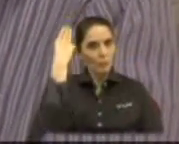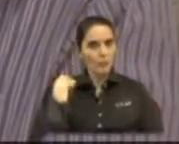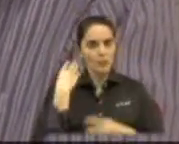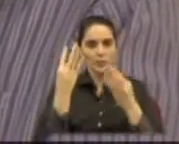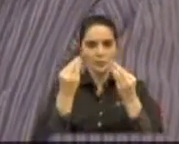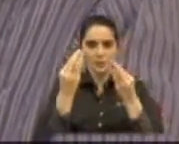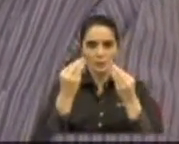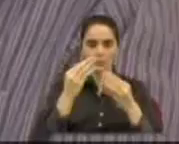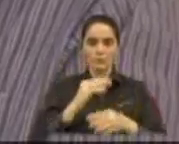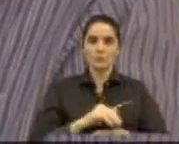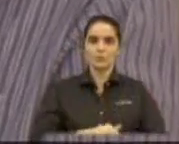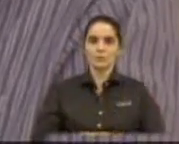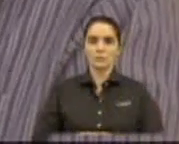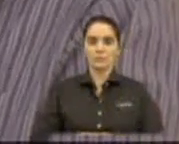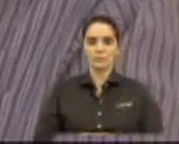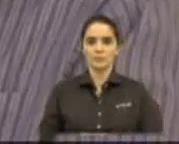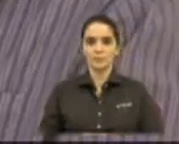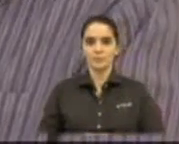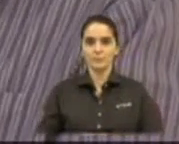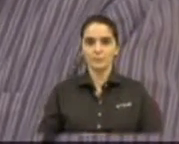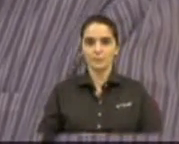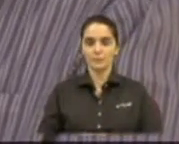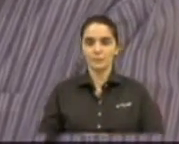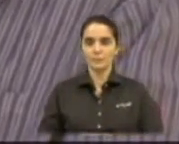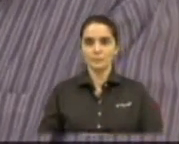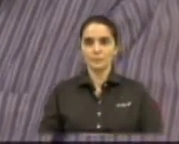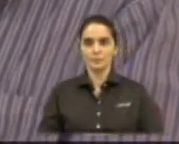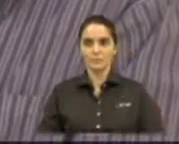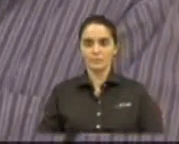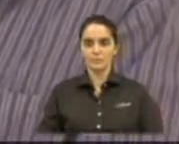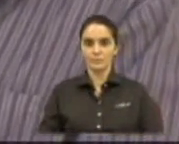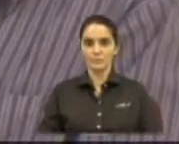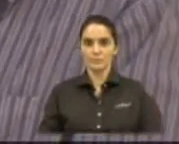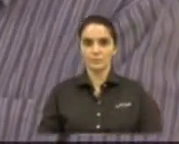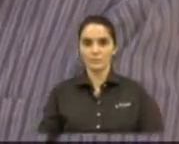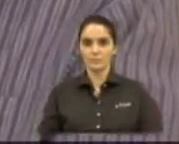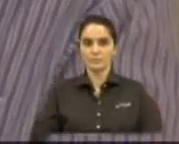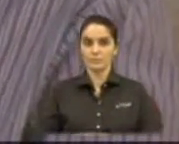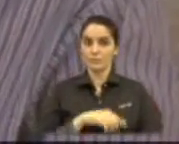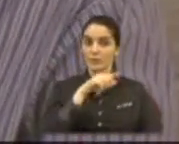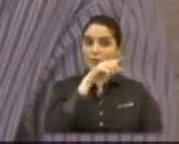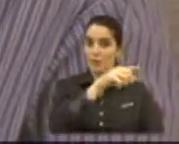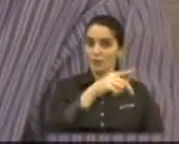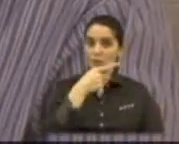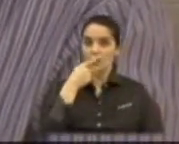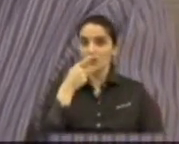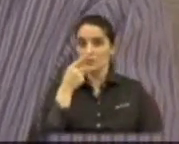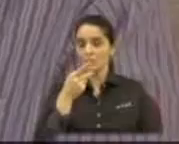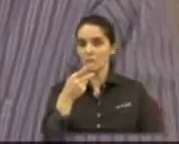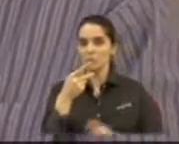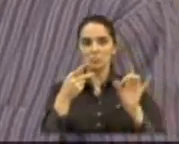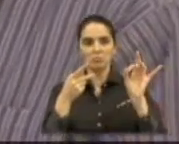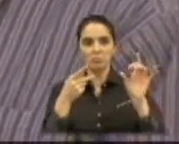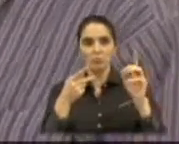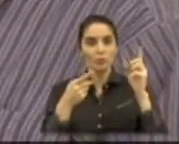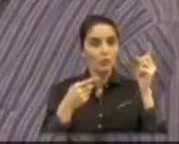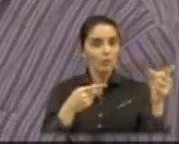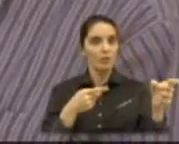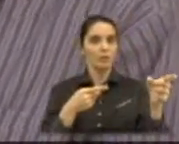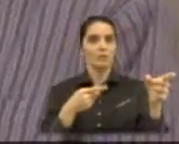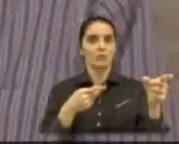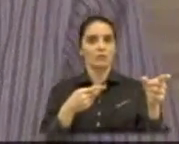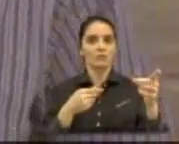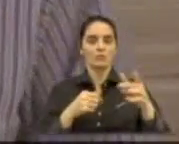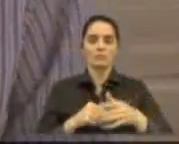existe preconceito nas religiões contra a mulher. Isso é uma fala de uma pessoa, que pode ter